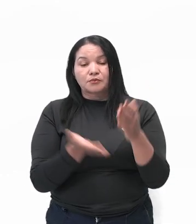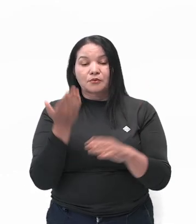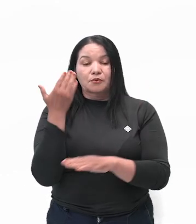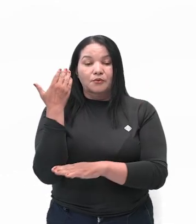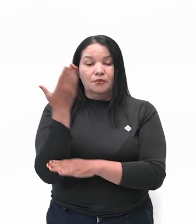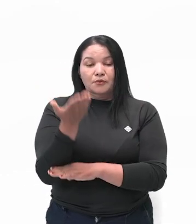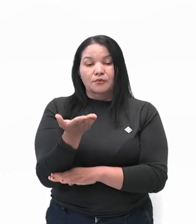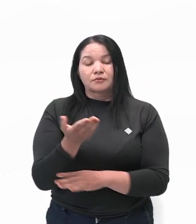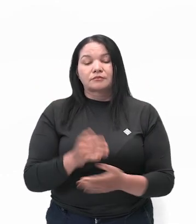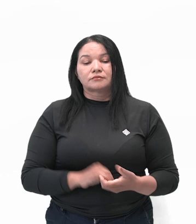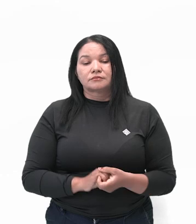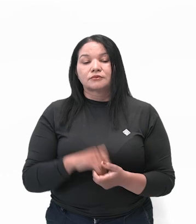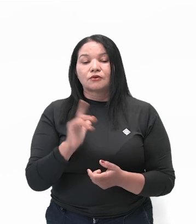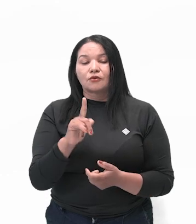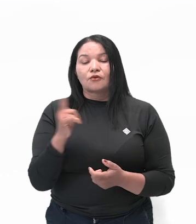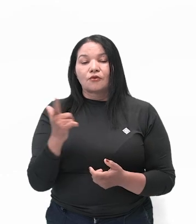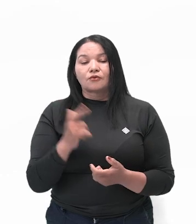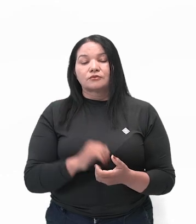Biodiversity,